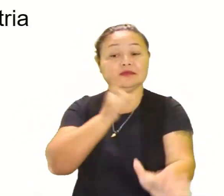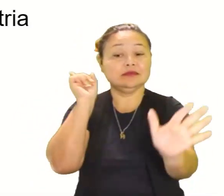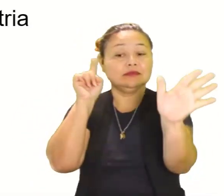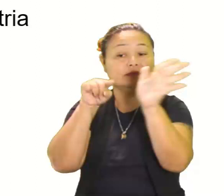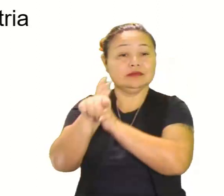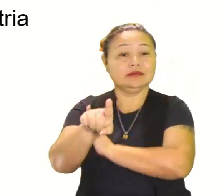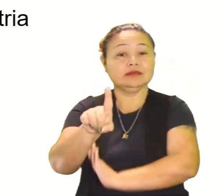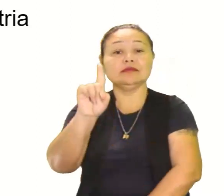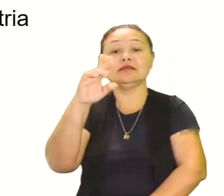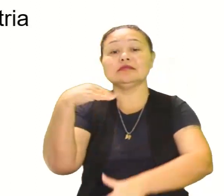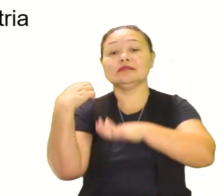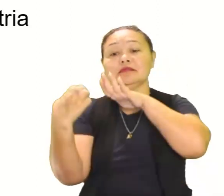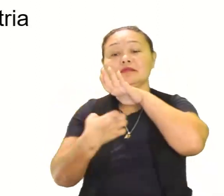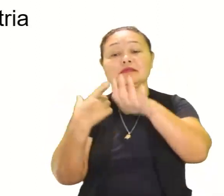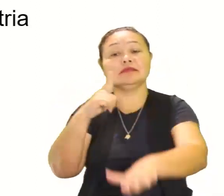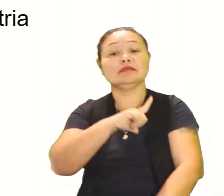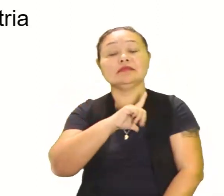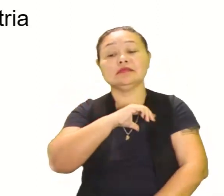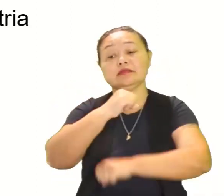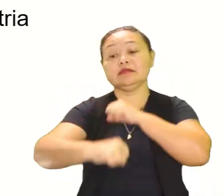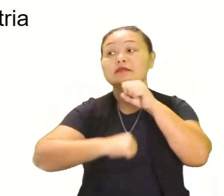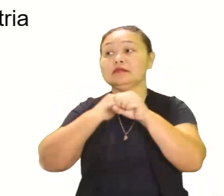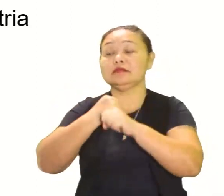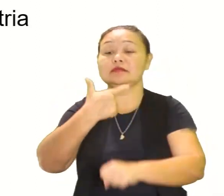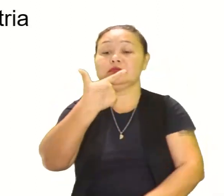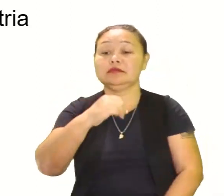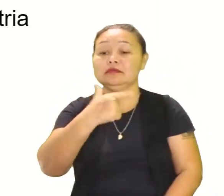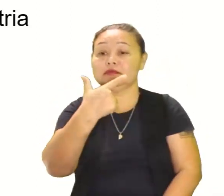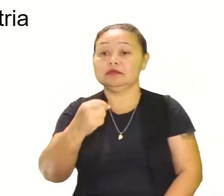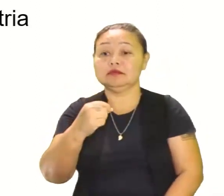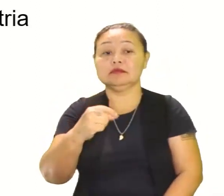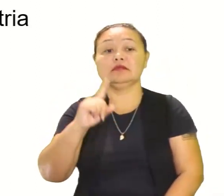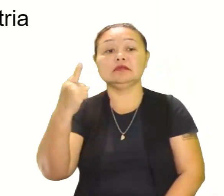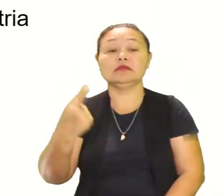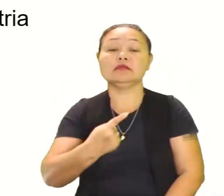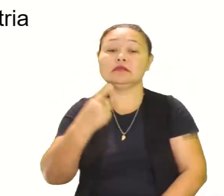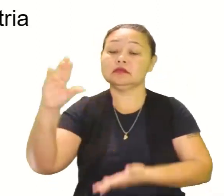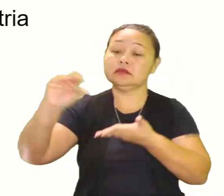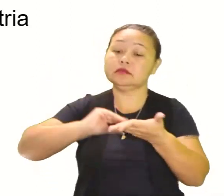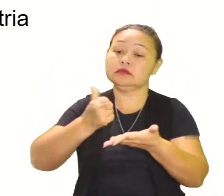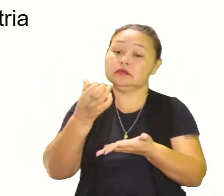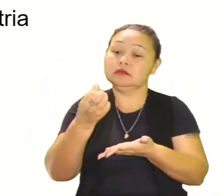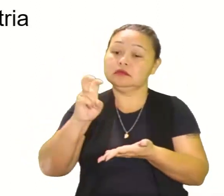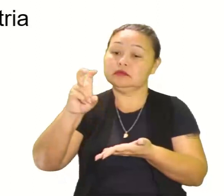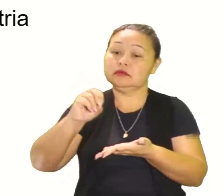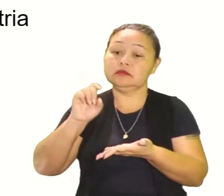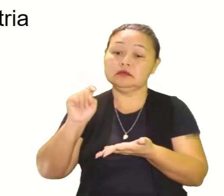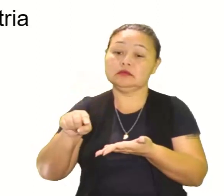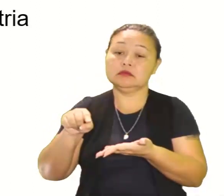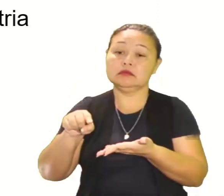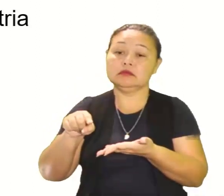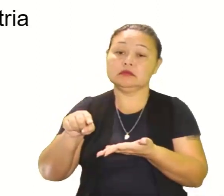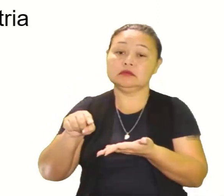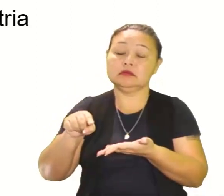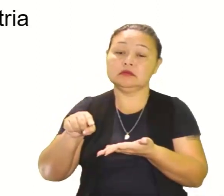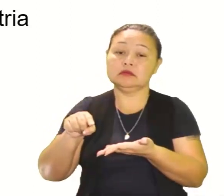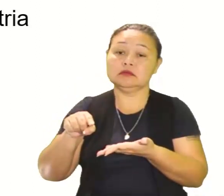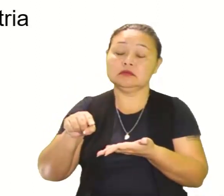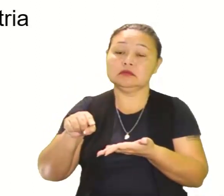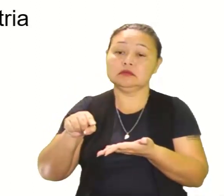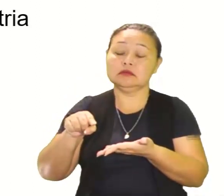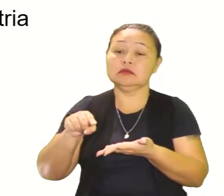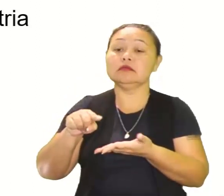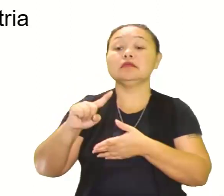número 1. Uma indústria teve, no ano de 2020, um faturamento de